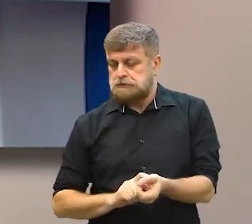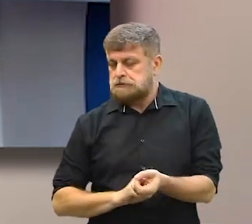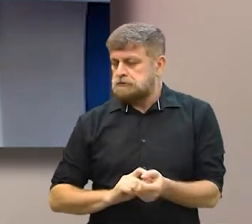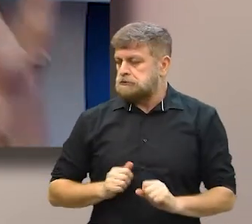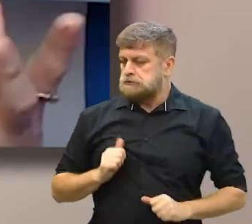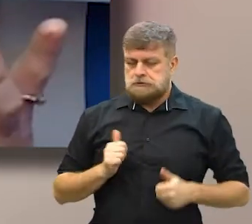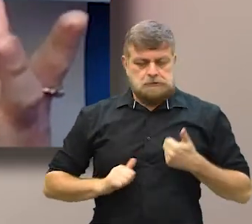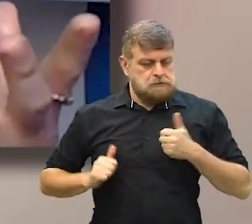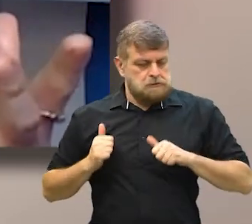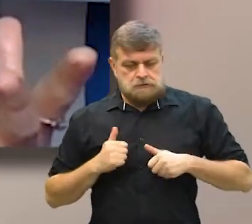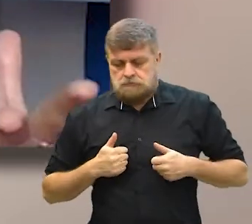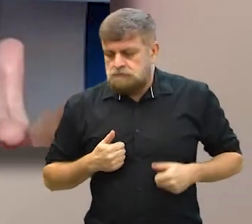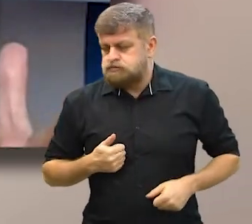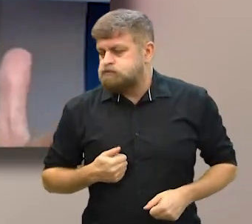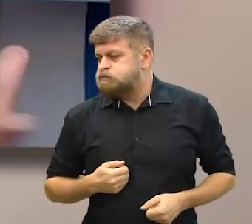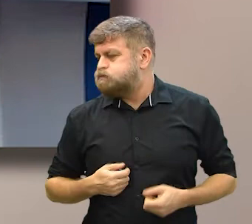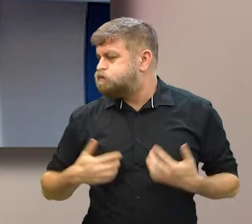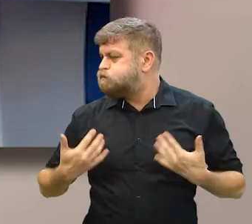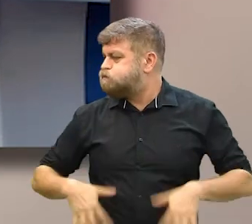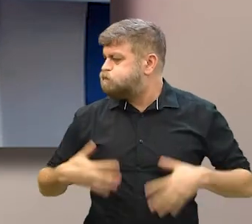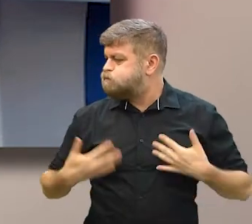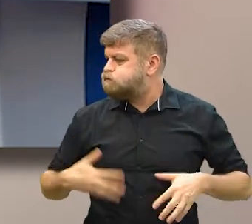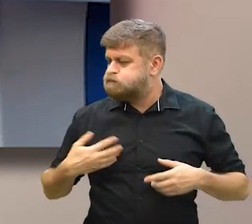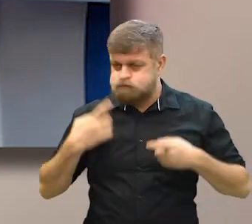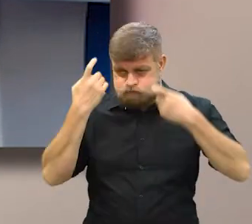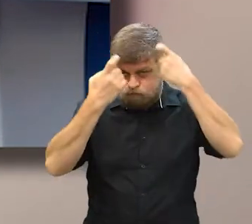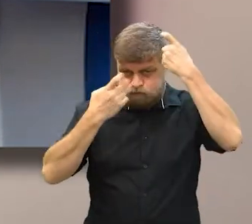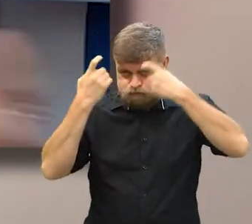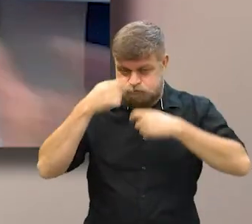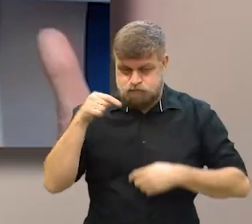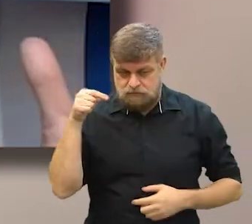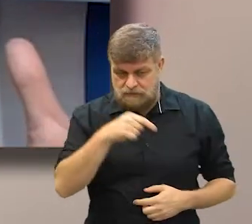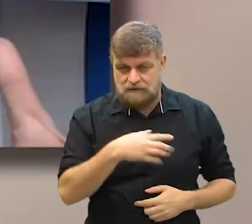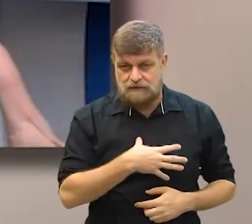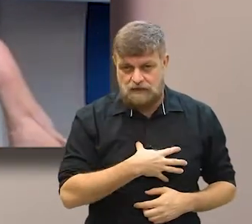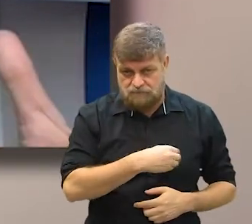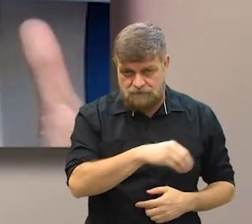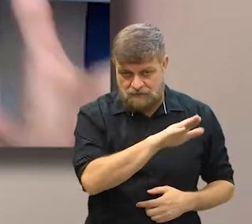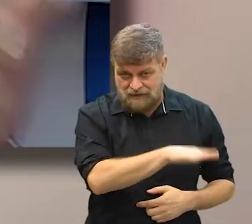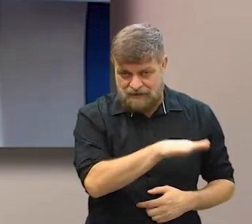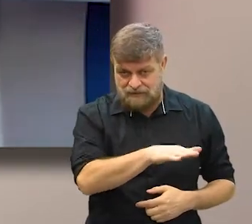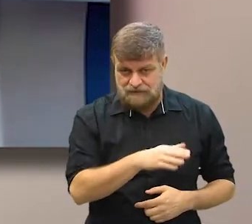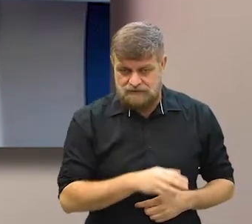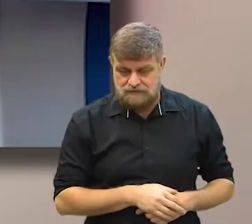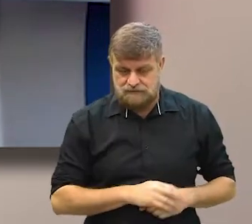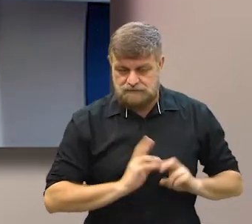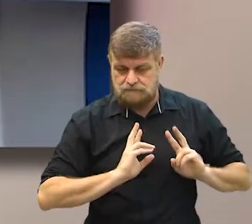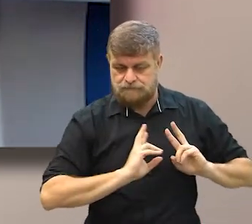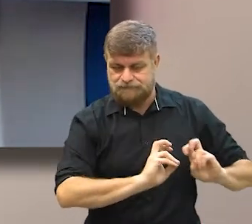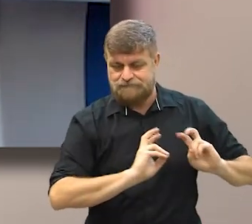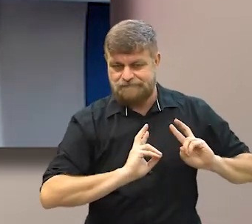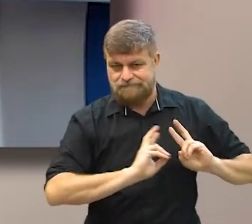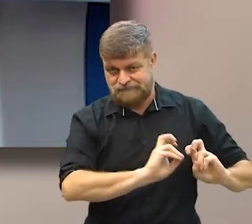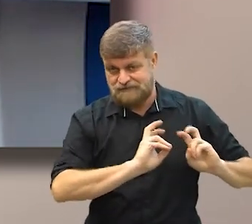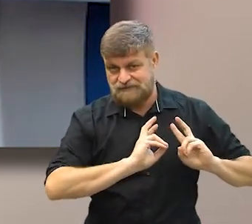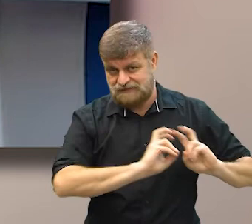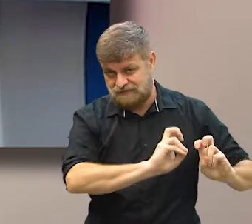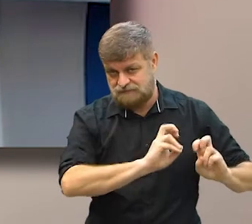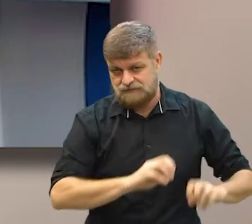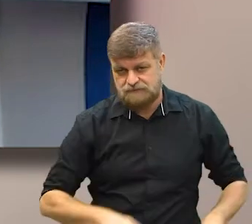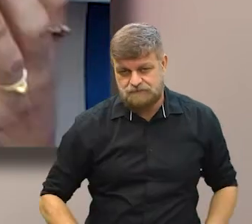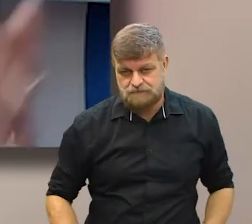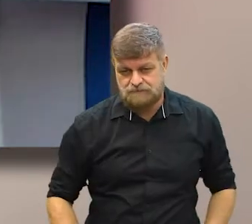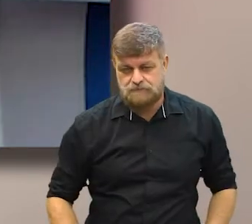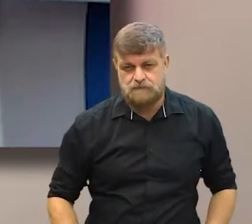se a gente está tensa. E isso passa para a criança e a criança acaba